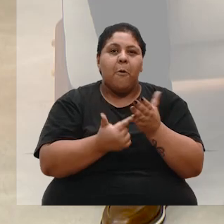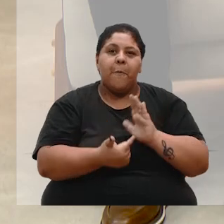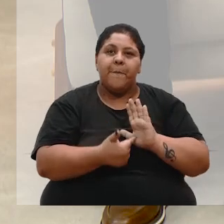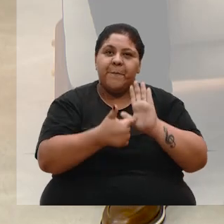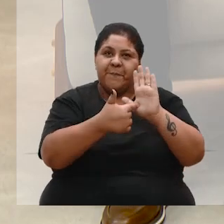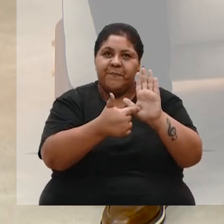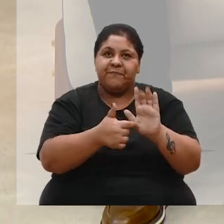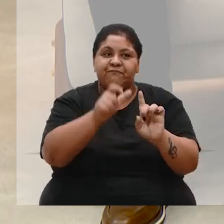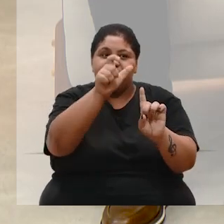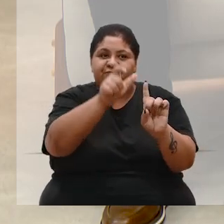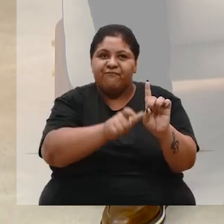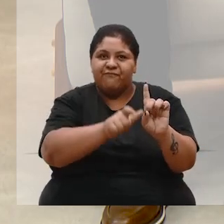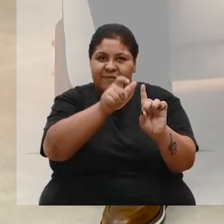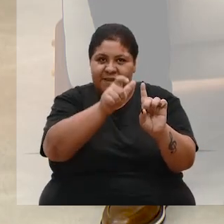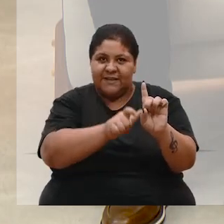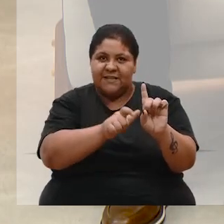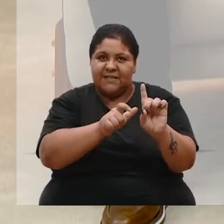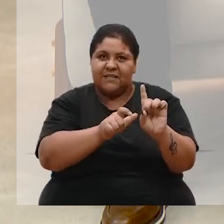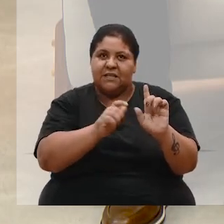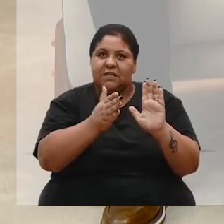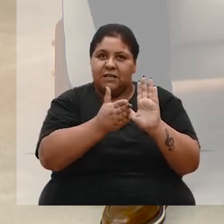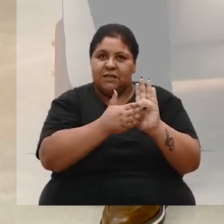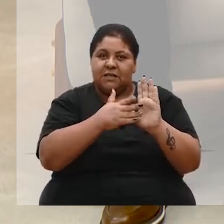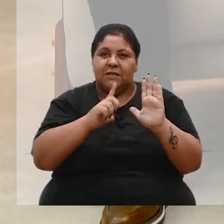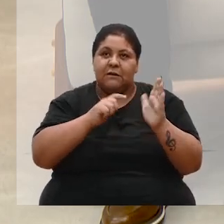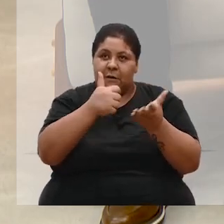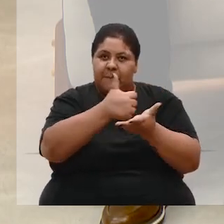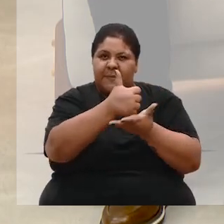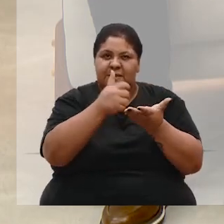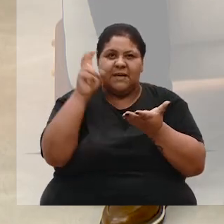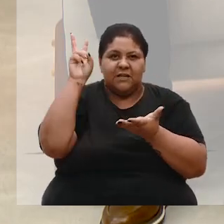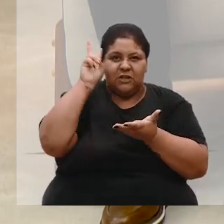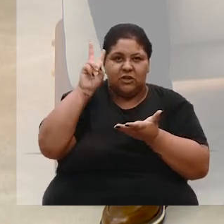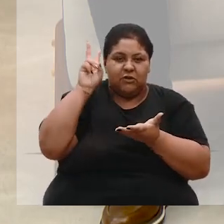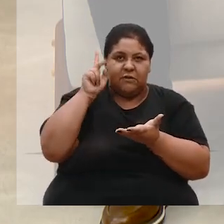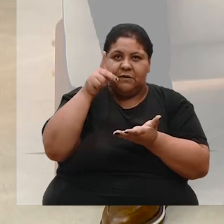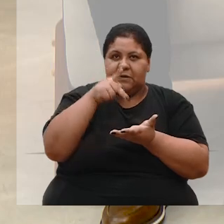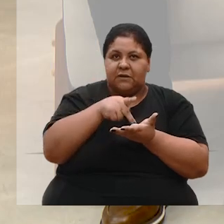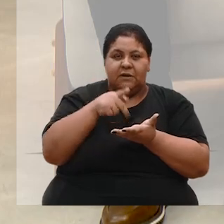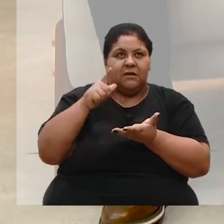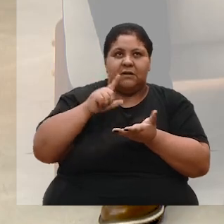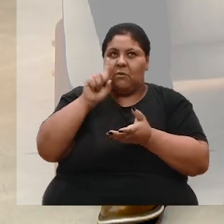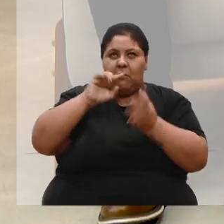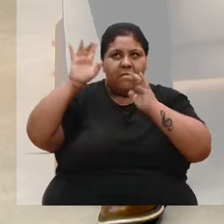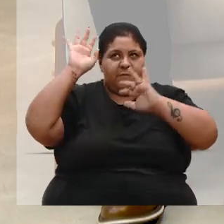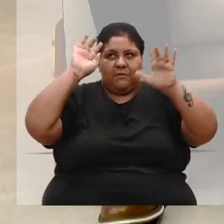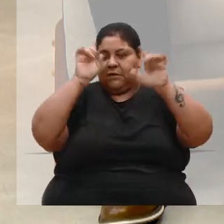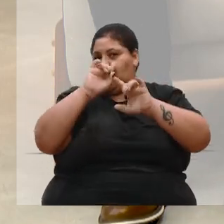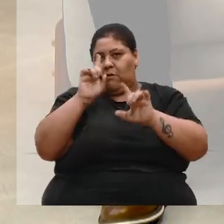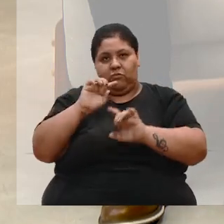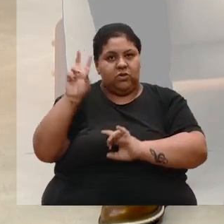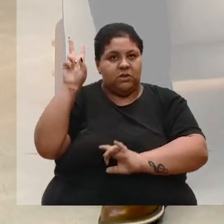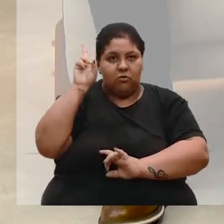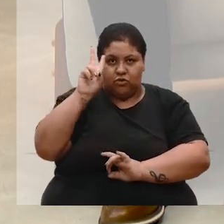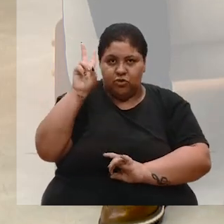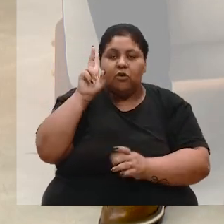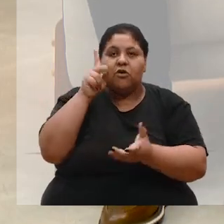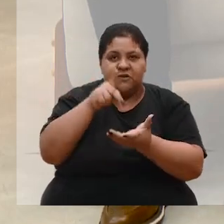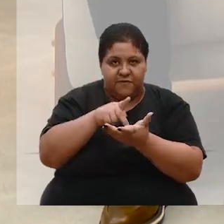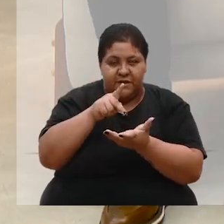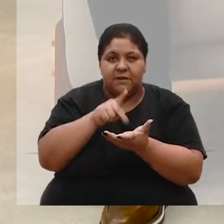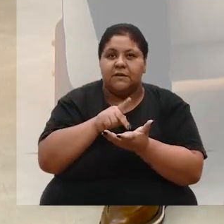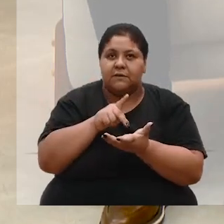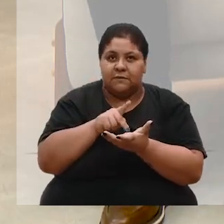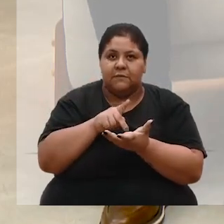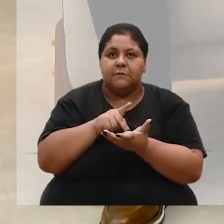os personagens propositalmente, ele é baseado em fatos reais, para as pessoas não é uma ficção, de fato são histórias que existiram